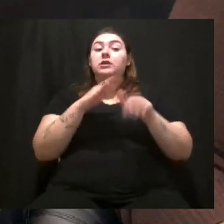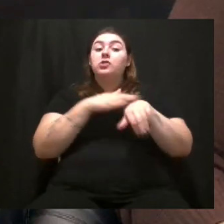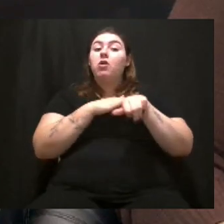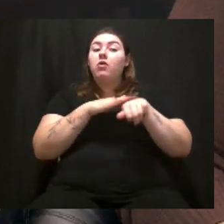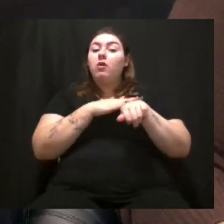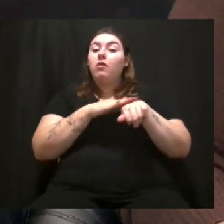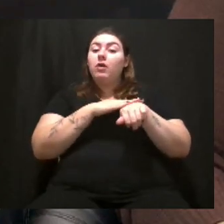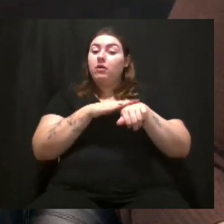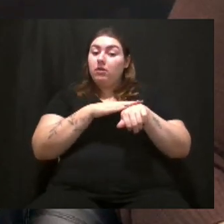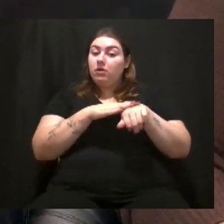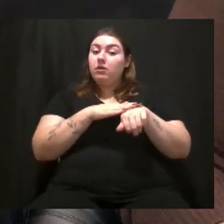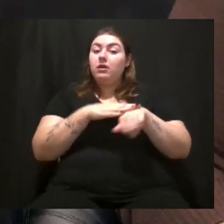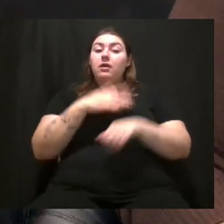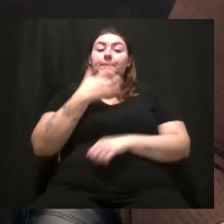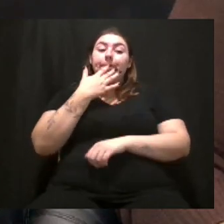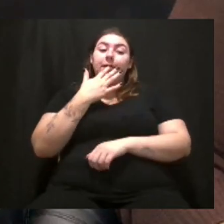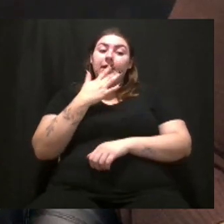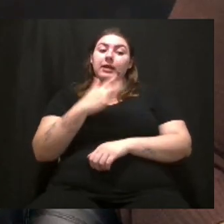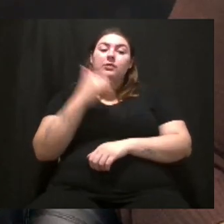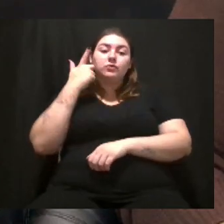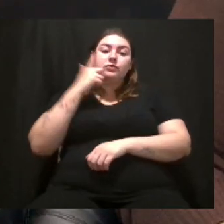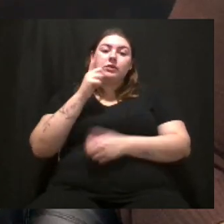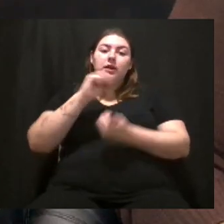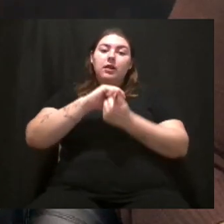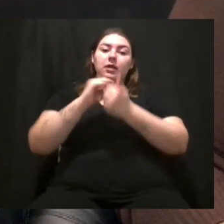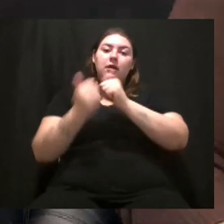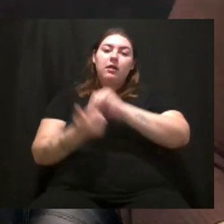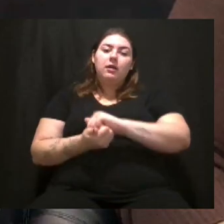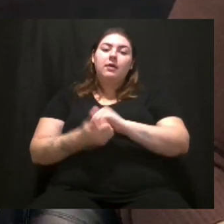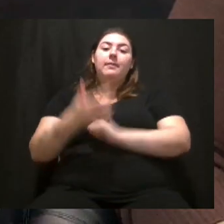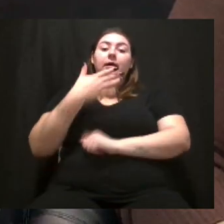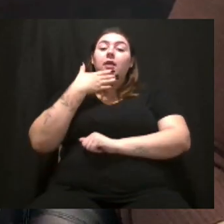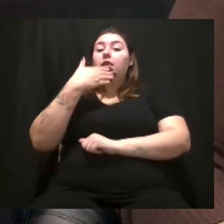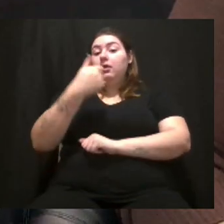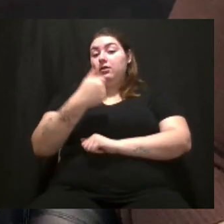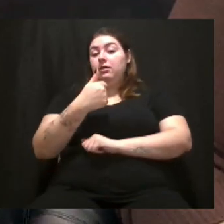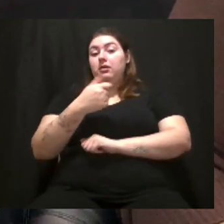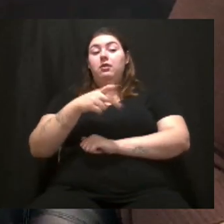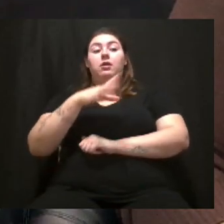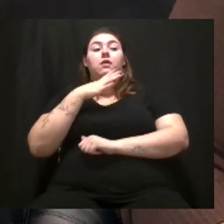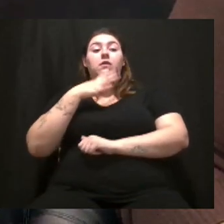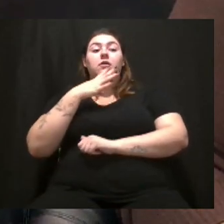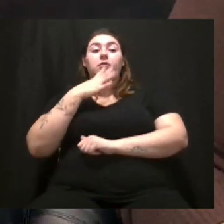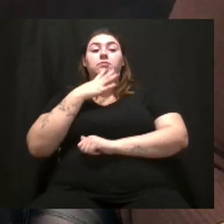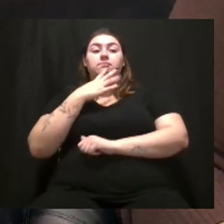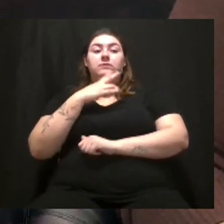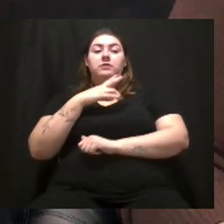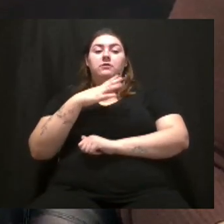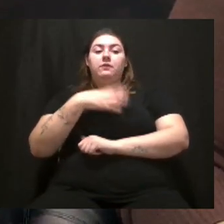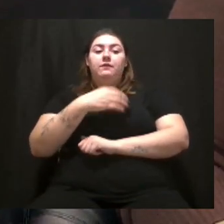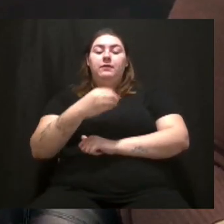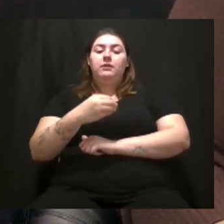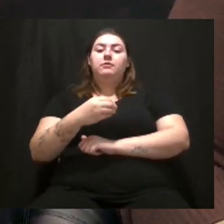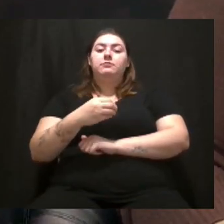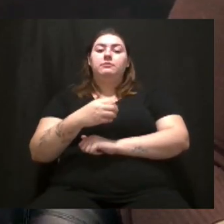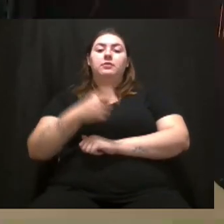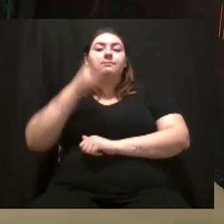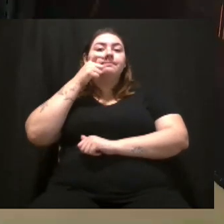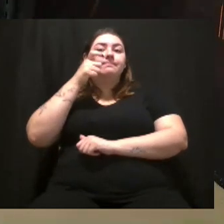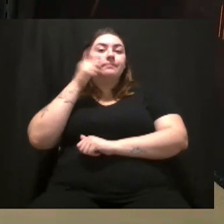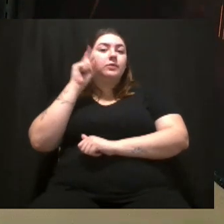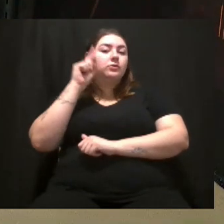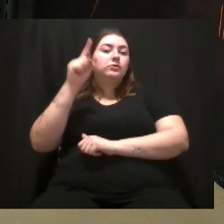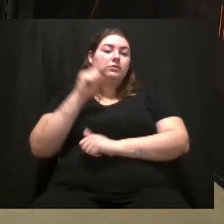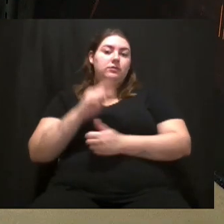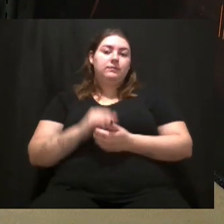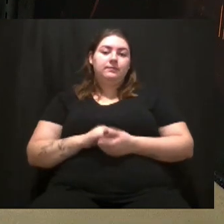se adapte melhor. Mas é muito isso, é o conhecimento do próprio filho e a observação do dia a dia. É importante